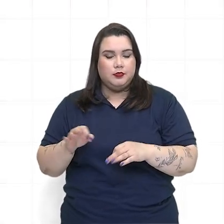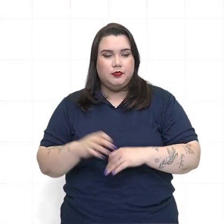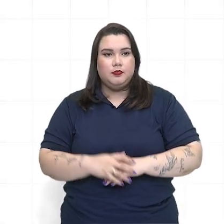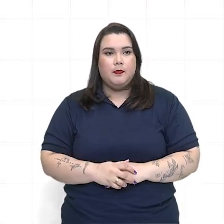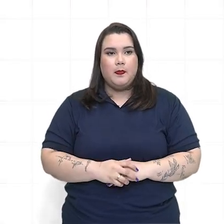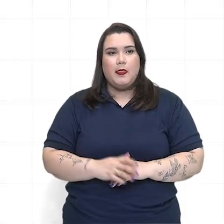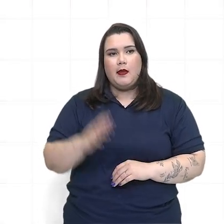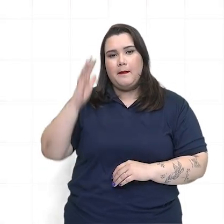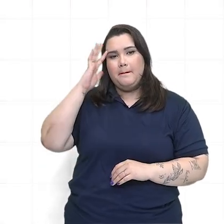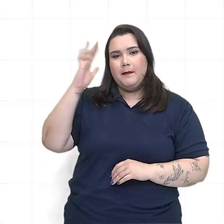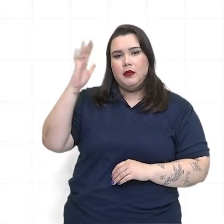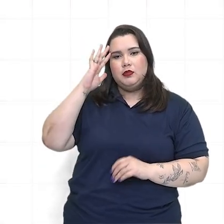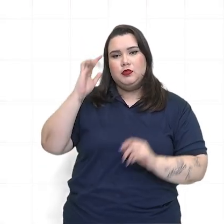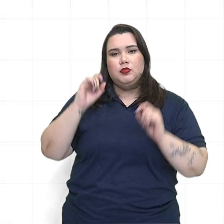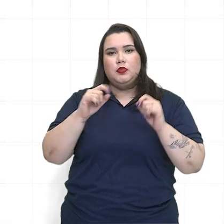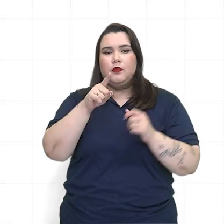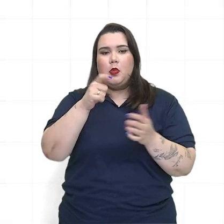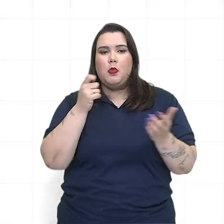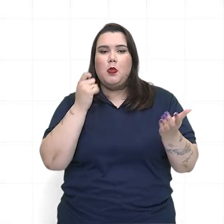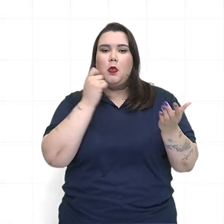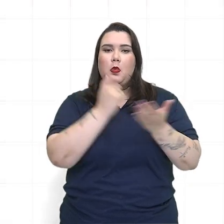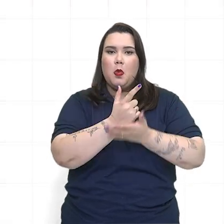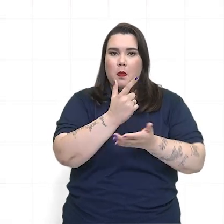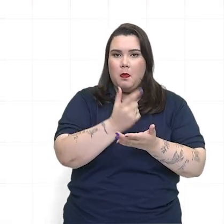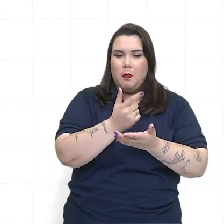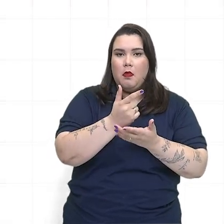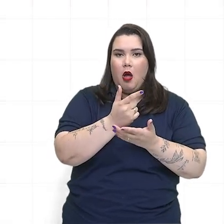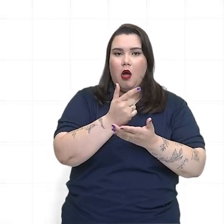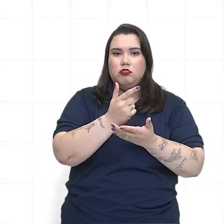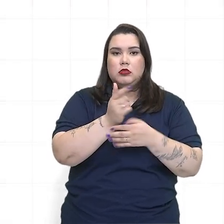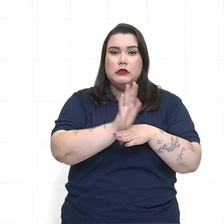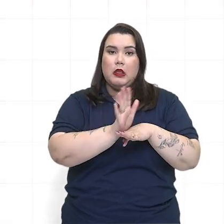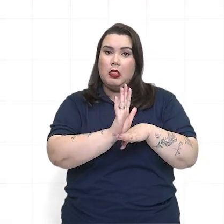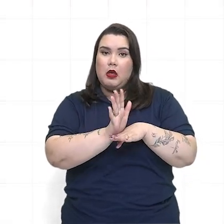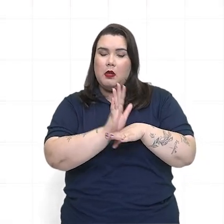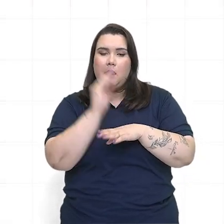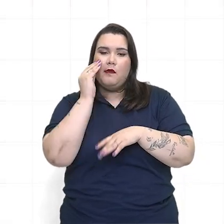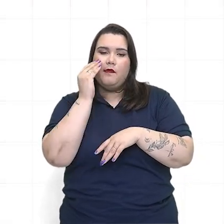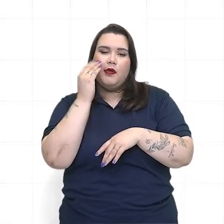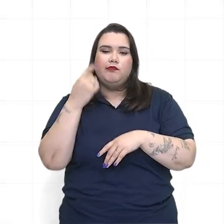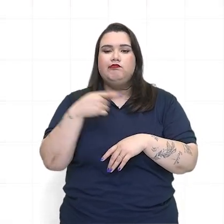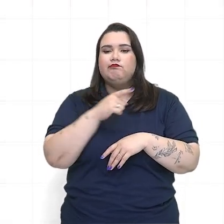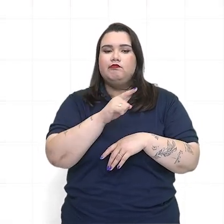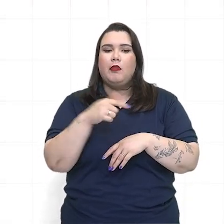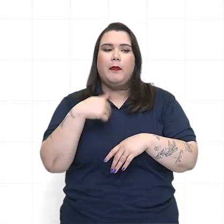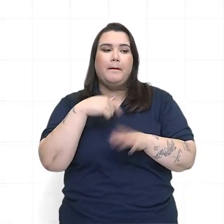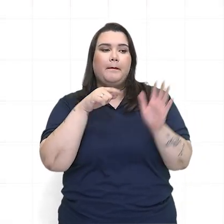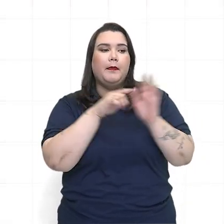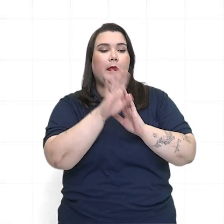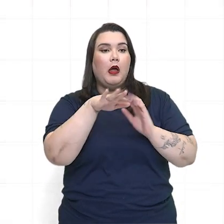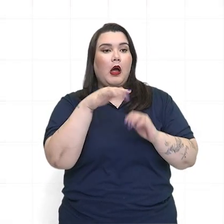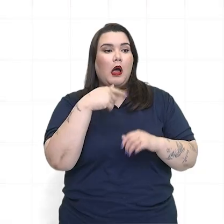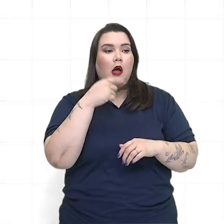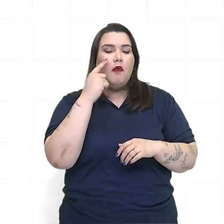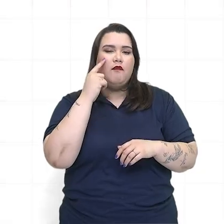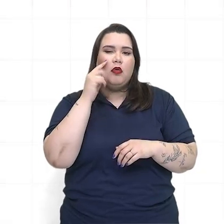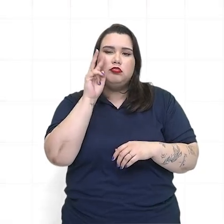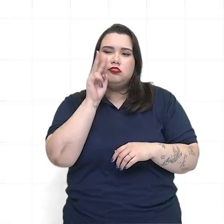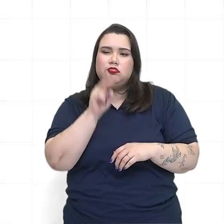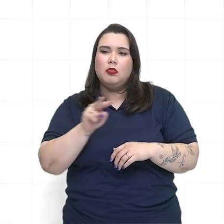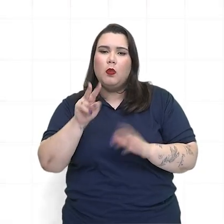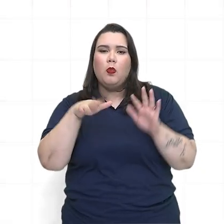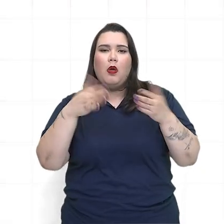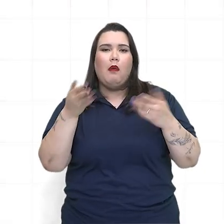olha, imagine que você vai comprar um ingresso, né, para um cinema e precisa dizer para o atendente qual